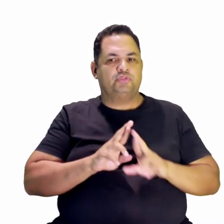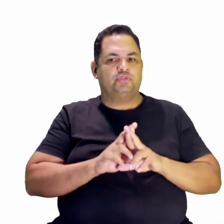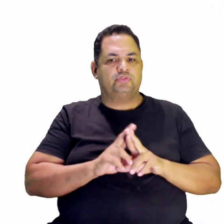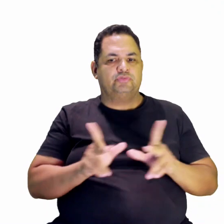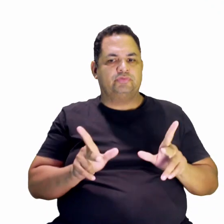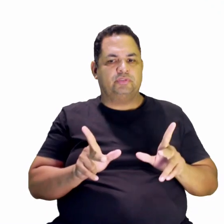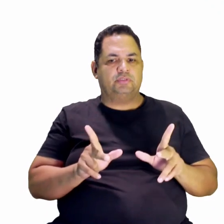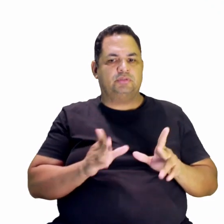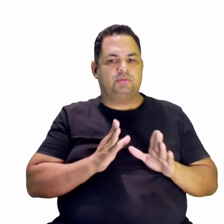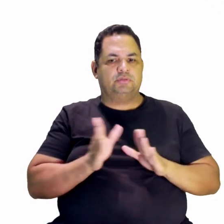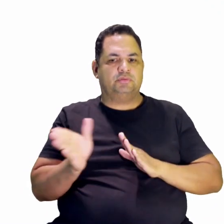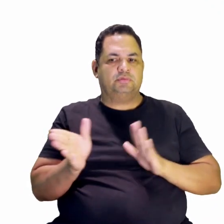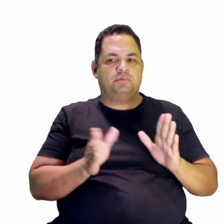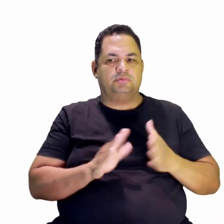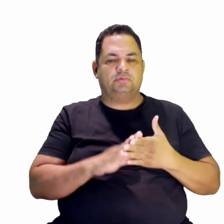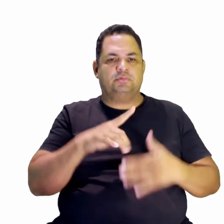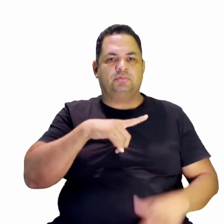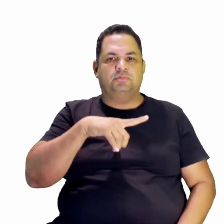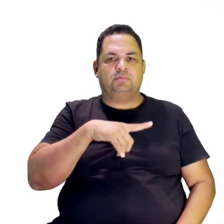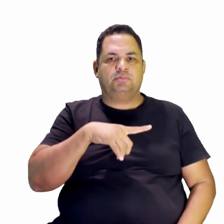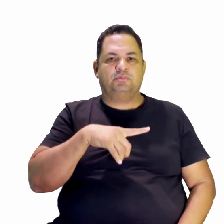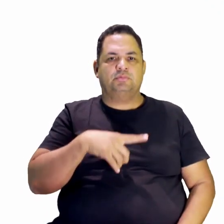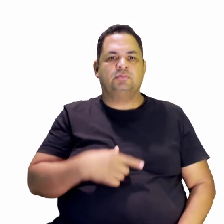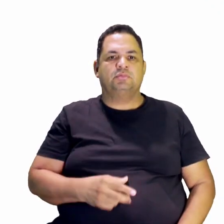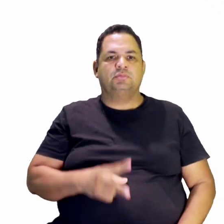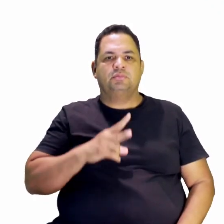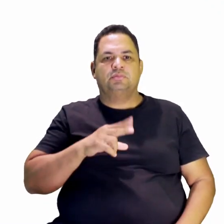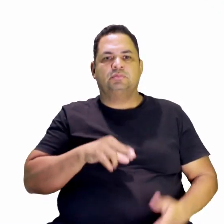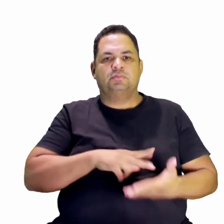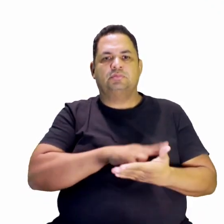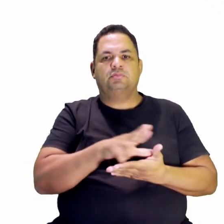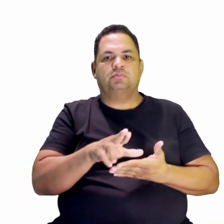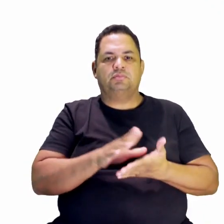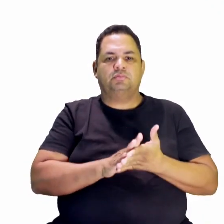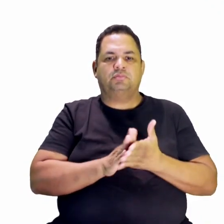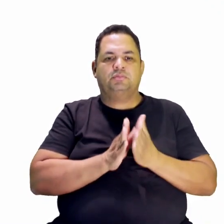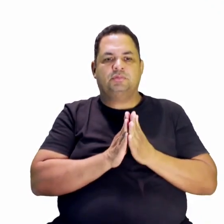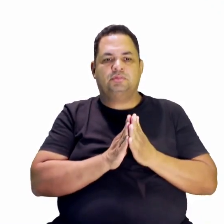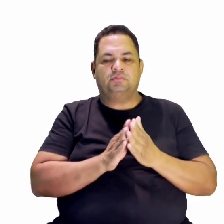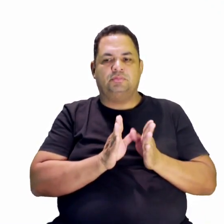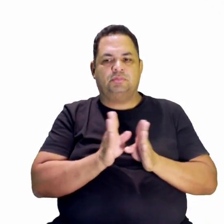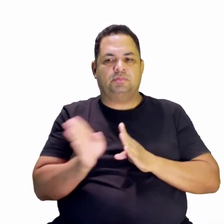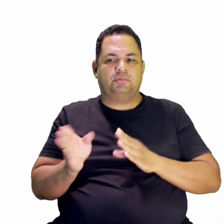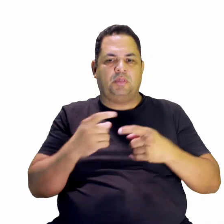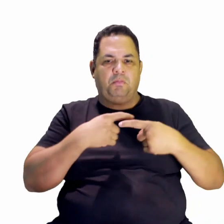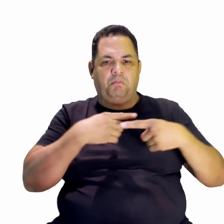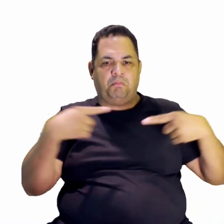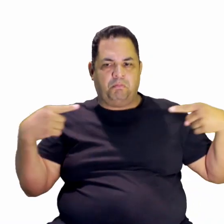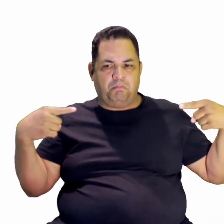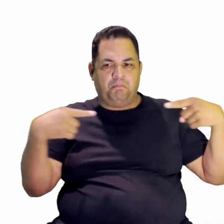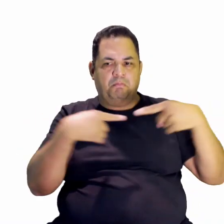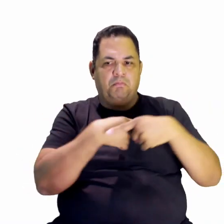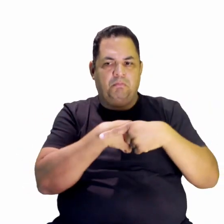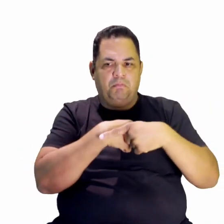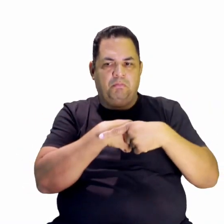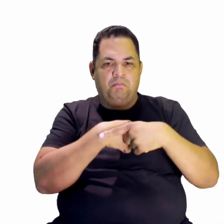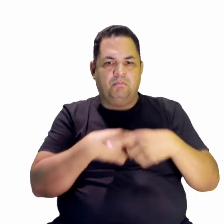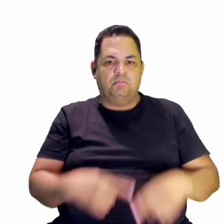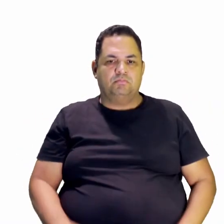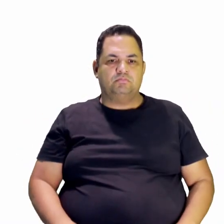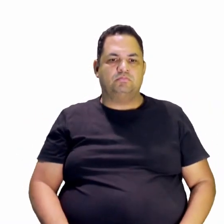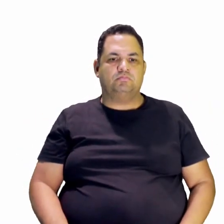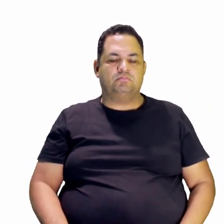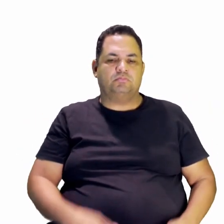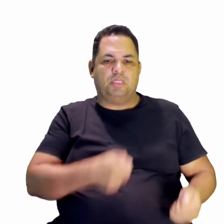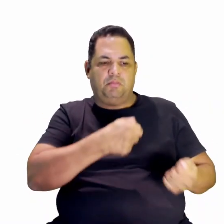né? Nesse caso, nós temos vários vetores na mesma direção, mas em sentidos opostos. Todos puxam horizontalmente, pode ver, né?